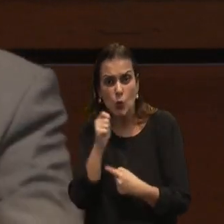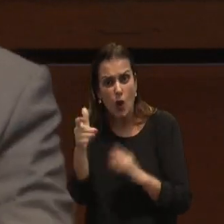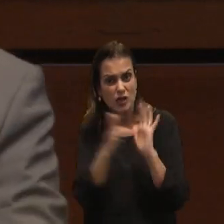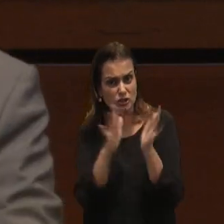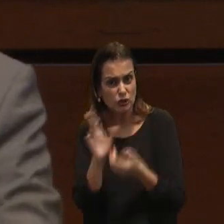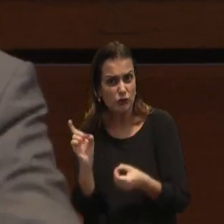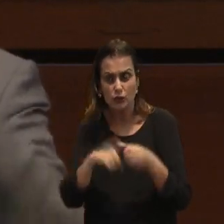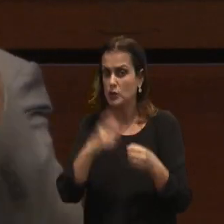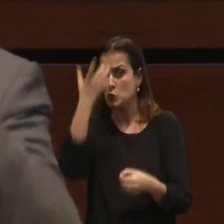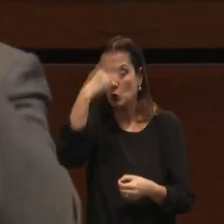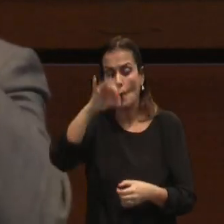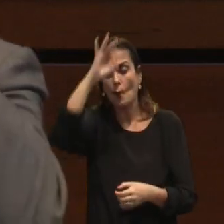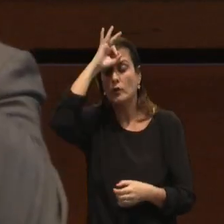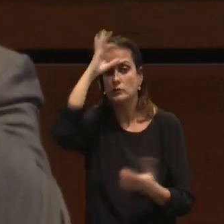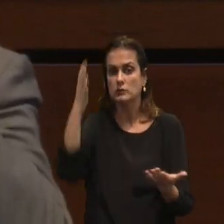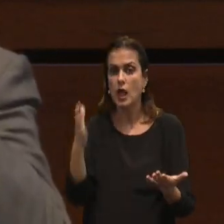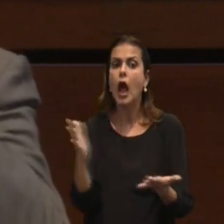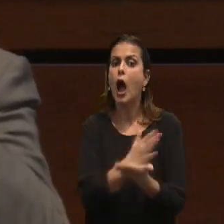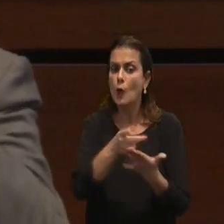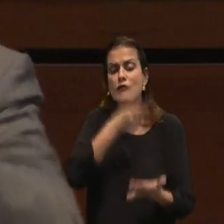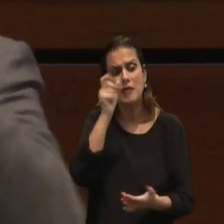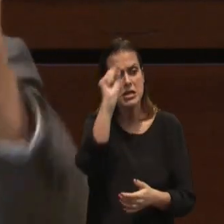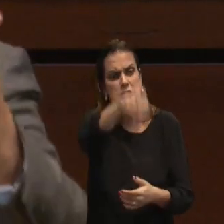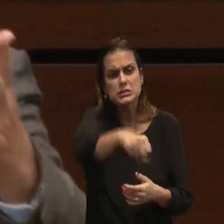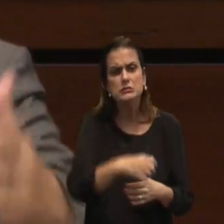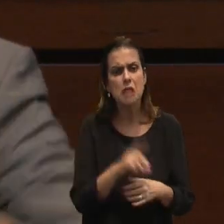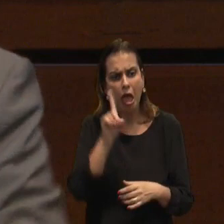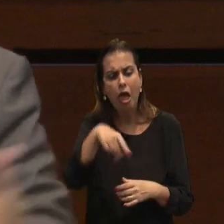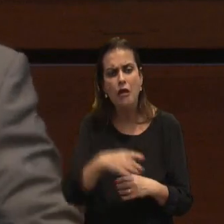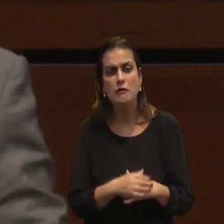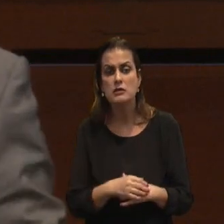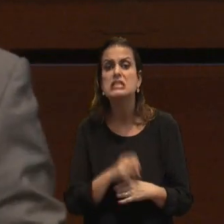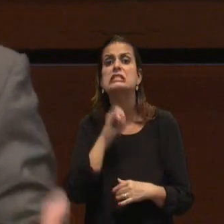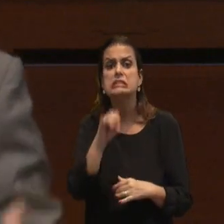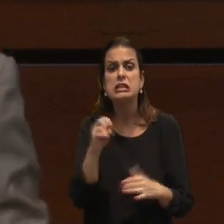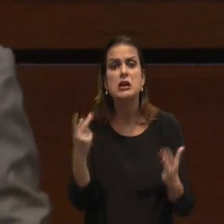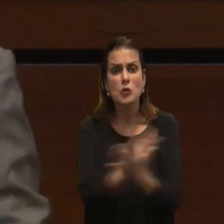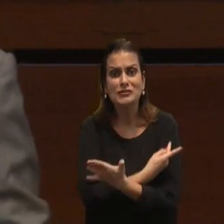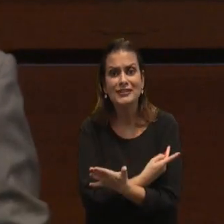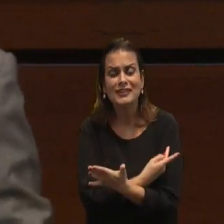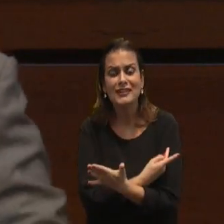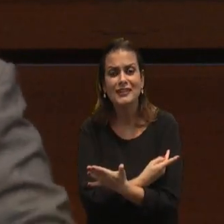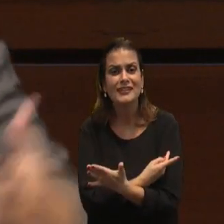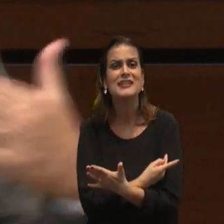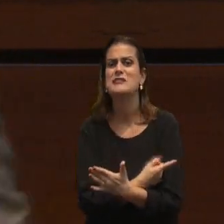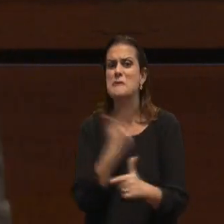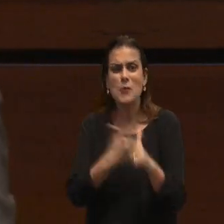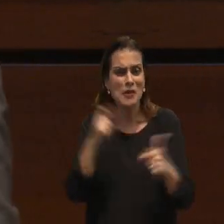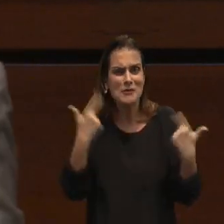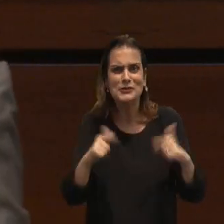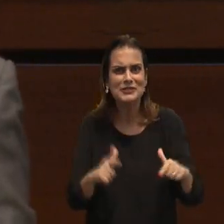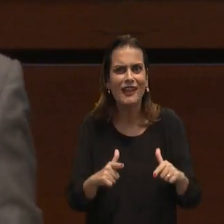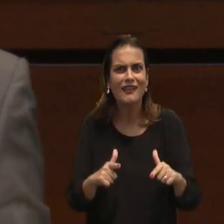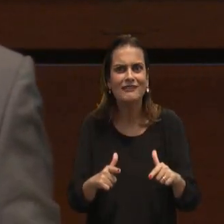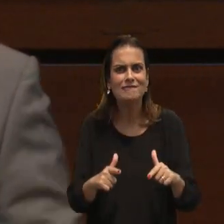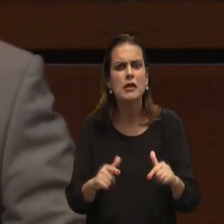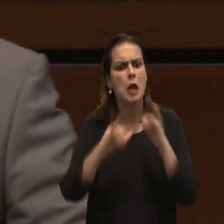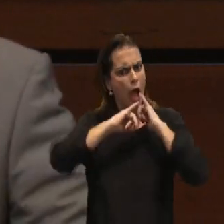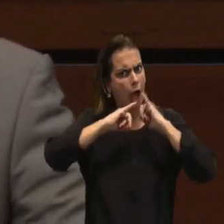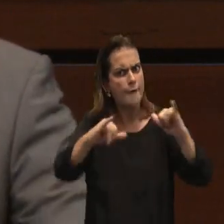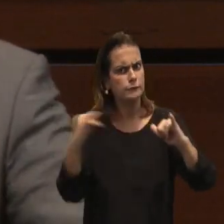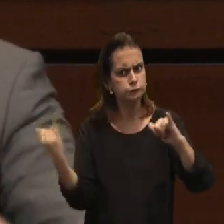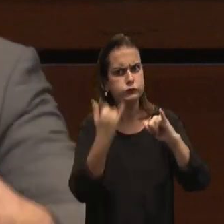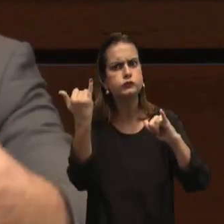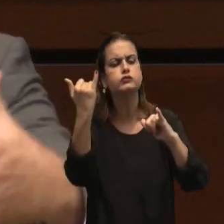nós não sabemos, alguns afirmam que sim. E se for, não há nenhum problema, pelo contrário, que sirva para alerta, que